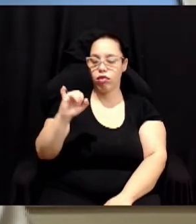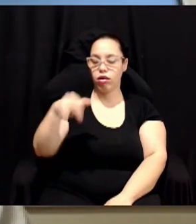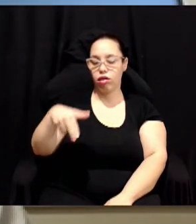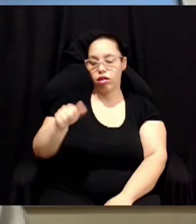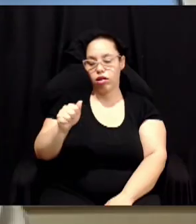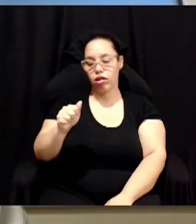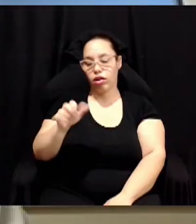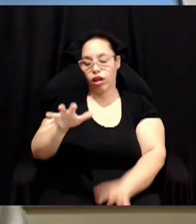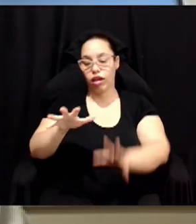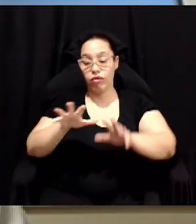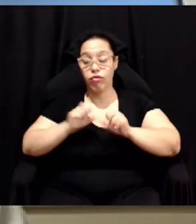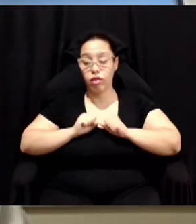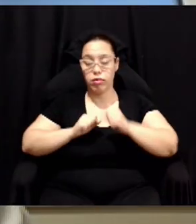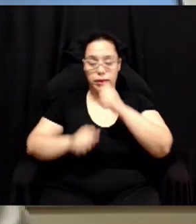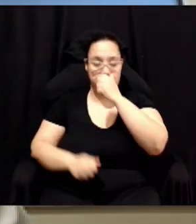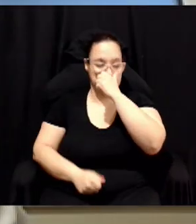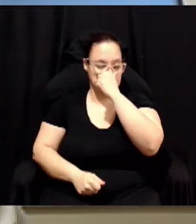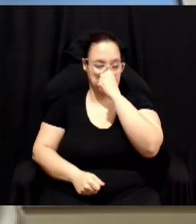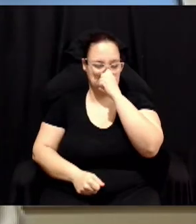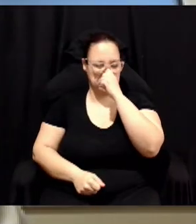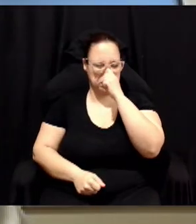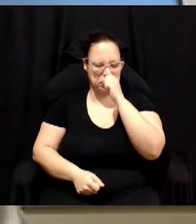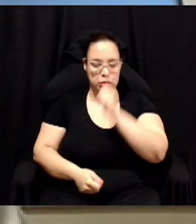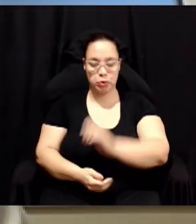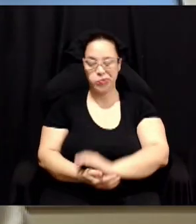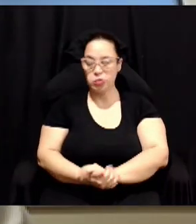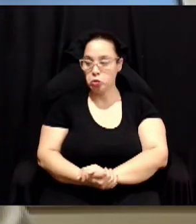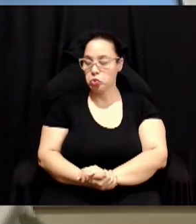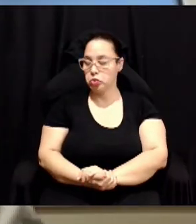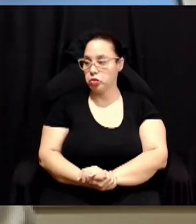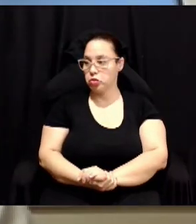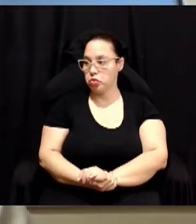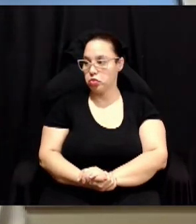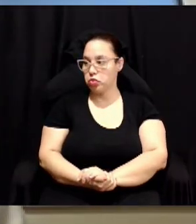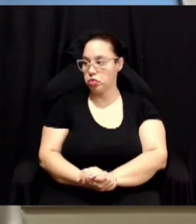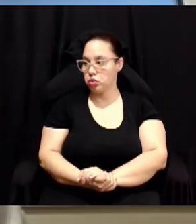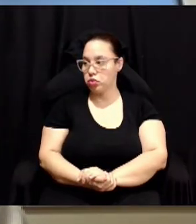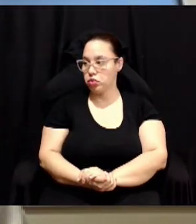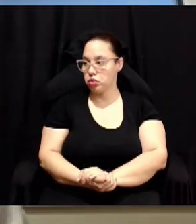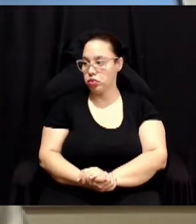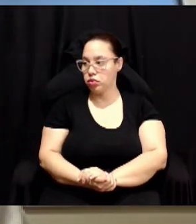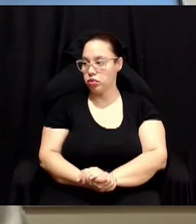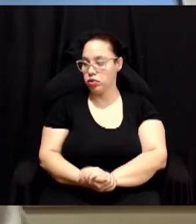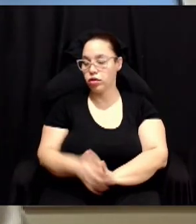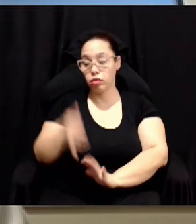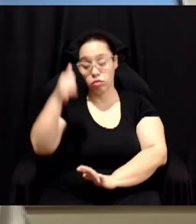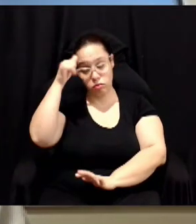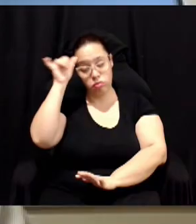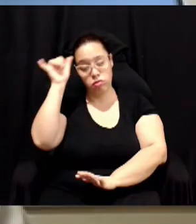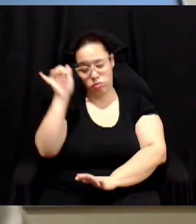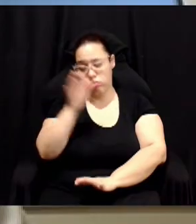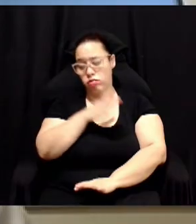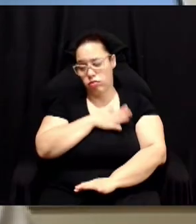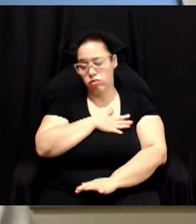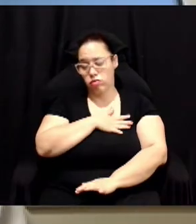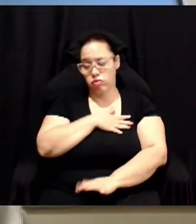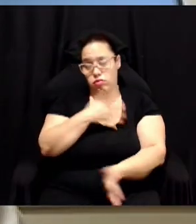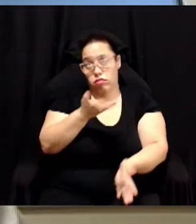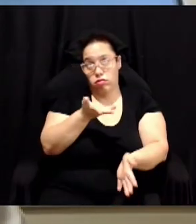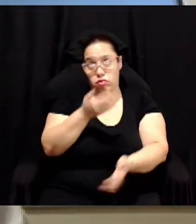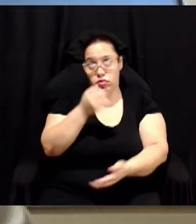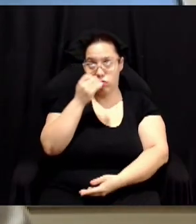talvez esses marcadores seriam mais disponíveis de forma precoce. E, assim,